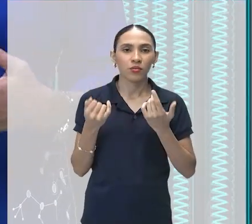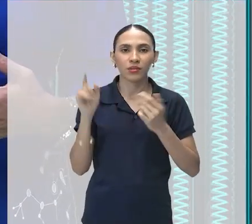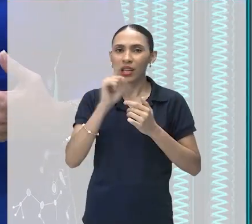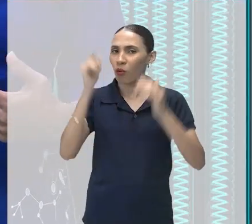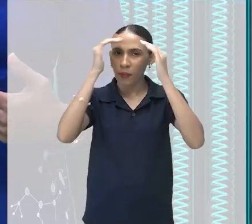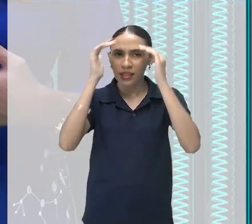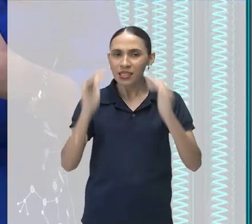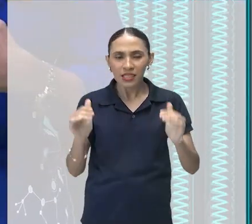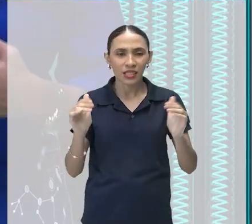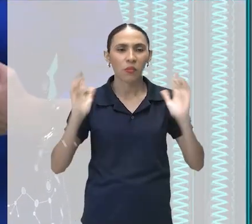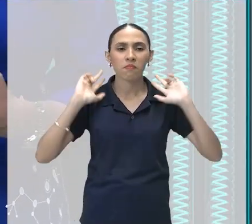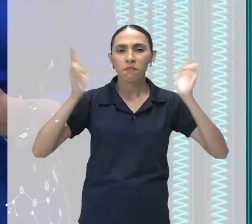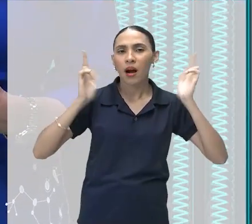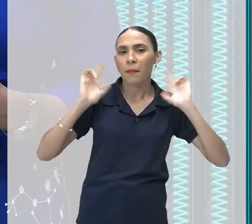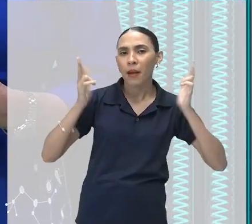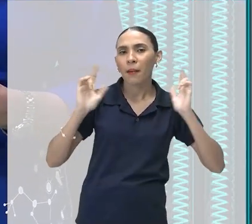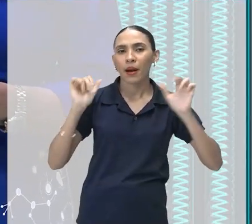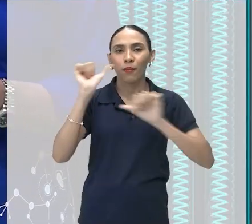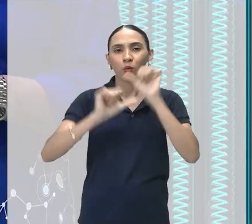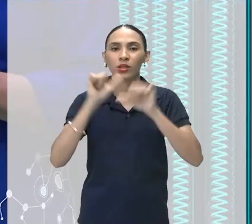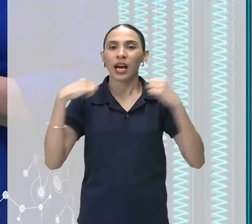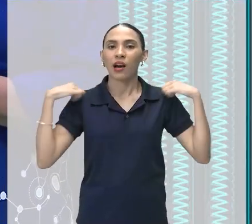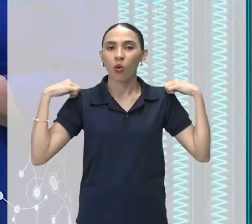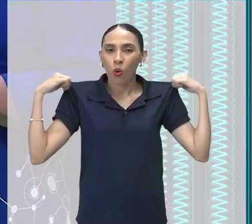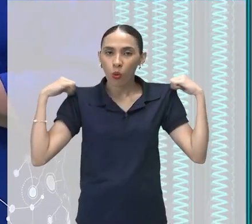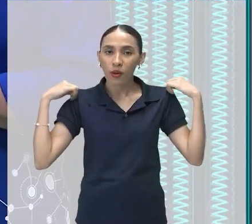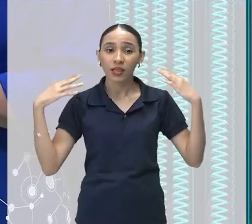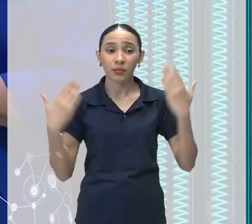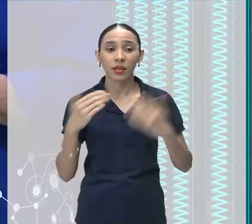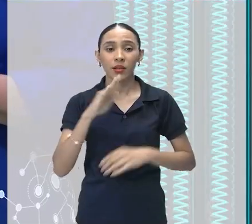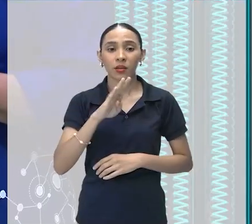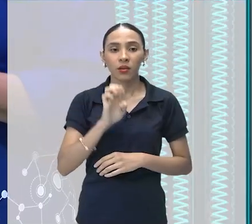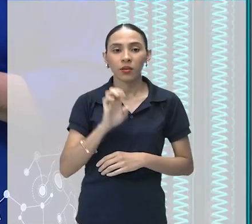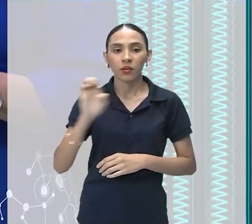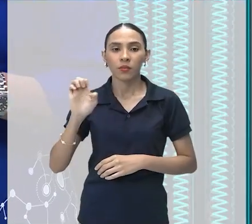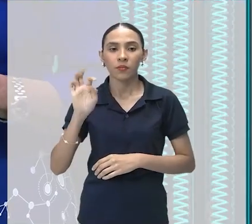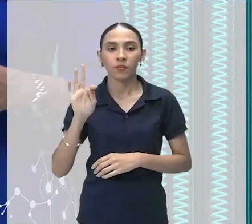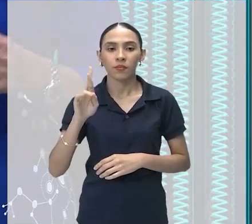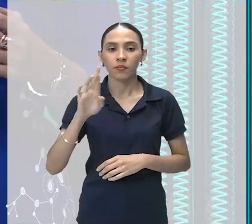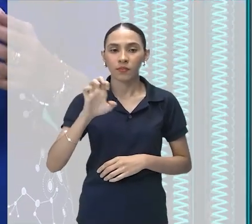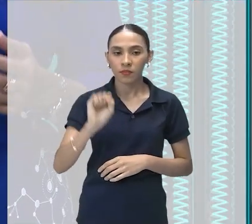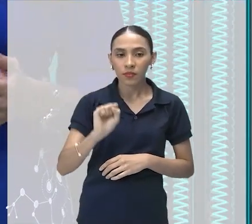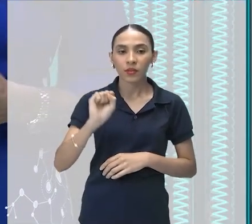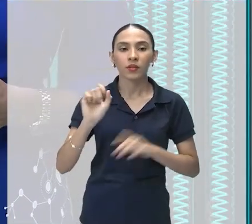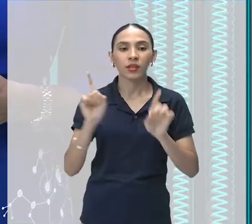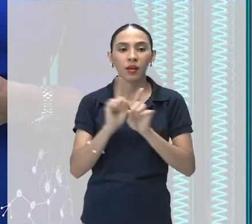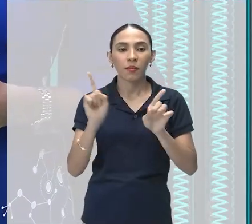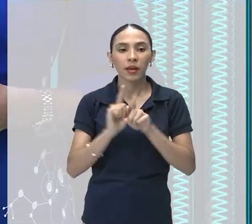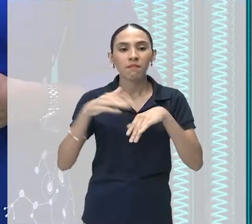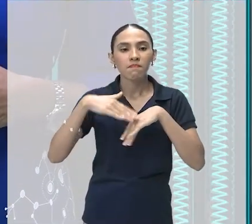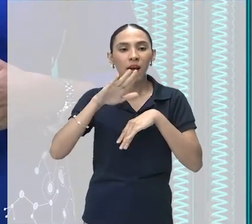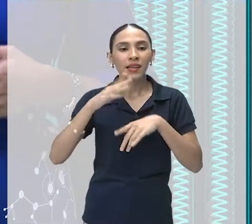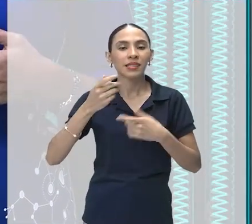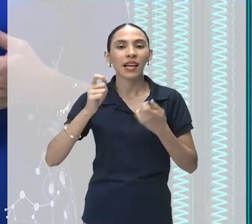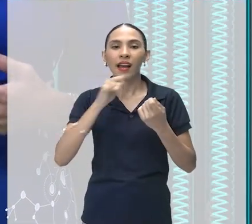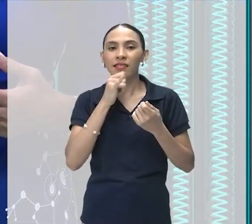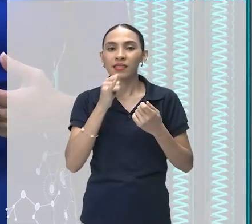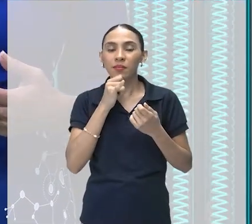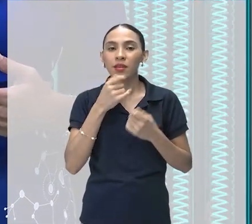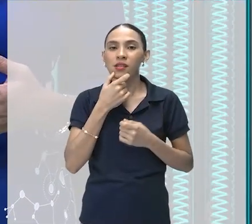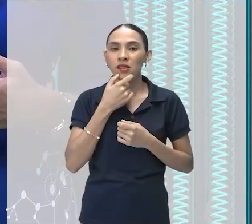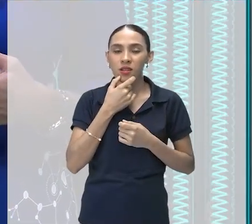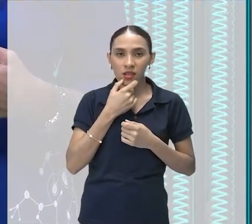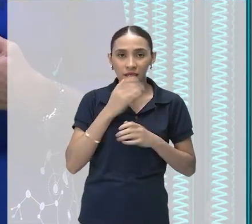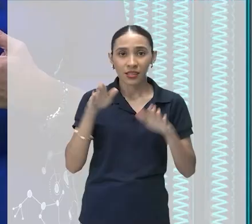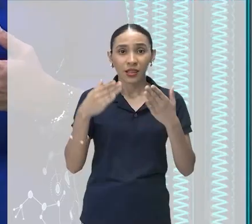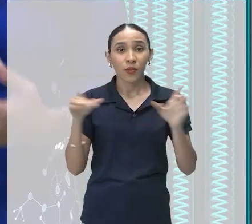modo descontraído, começaram a se vestir diferente. E os Beatles e os Rolling Stones foram umas bandas